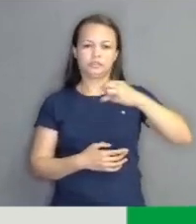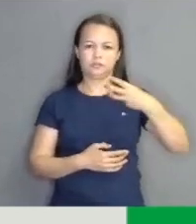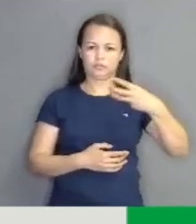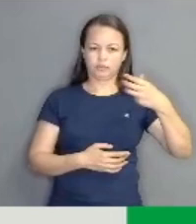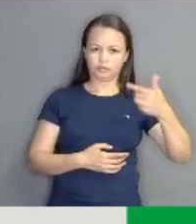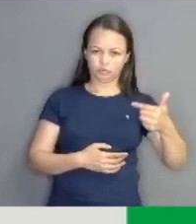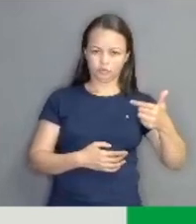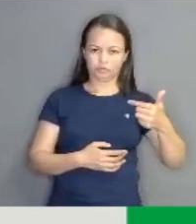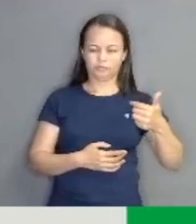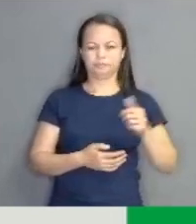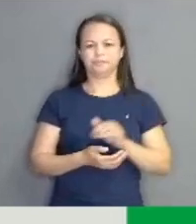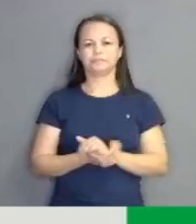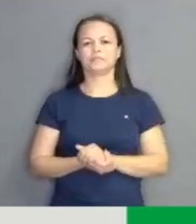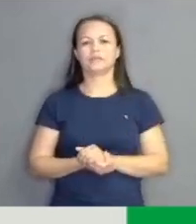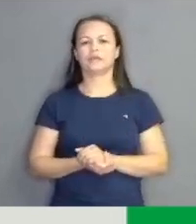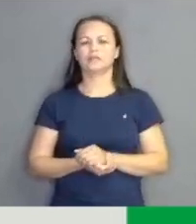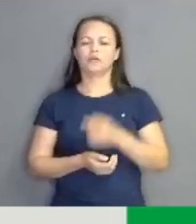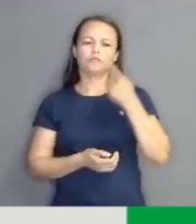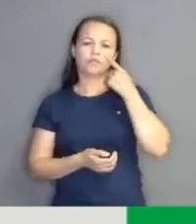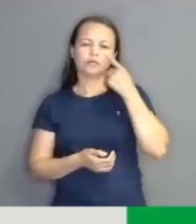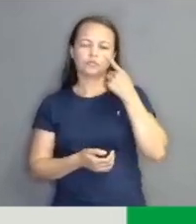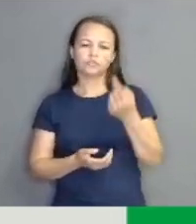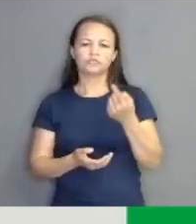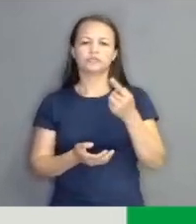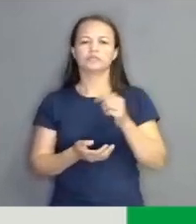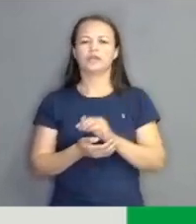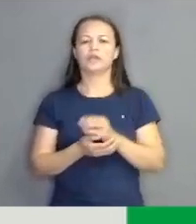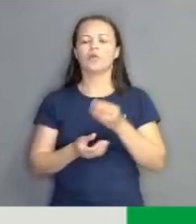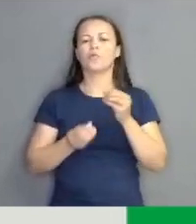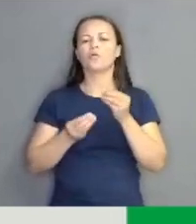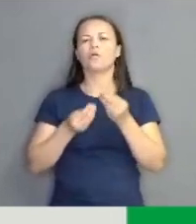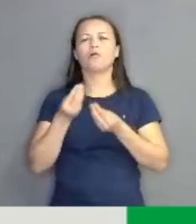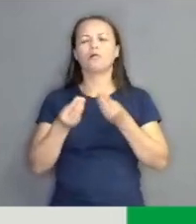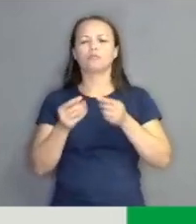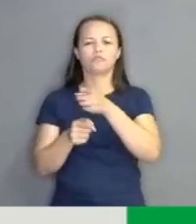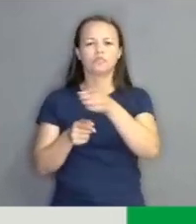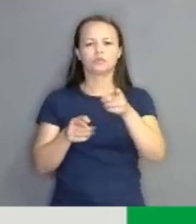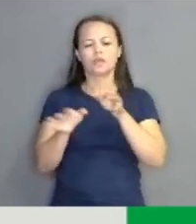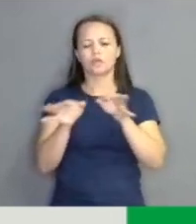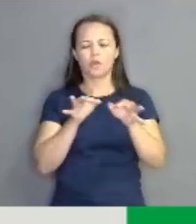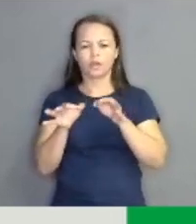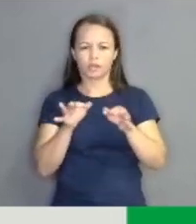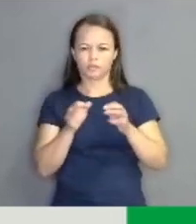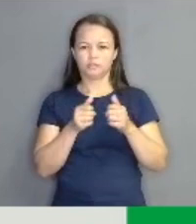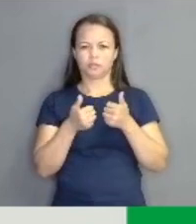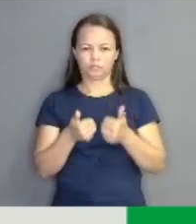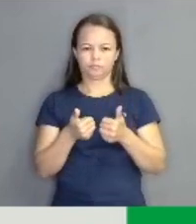22,932, tá? Então, vamos ver aí como é que vocês organizam isso aí, tá bom?